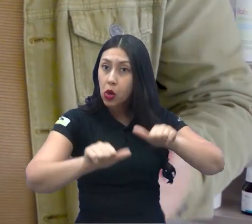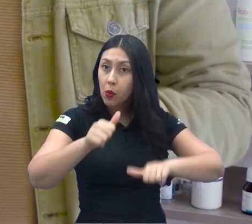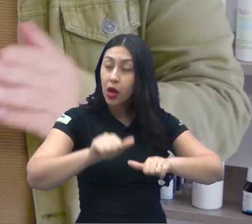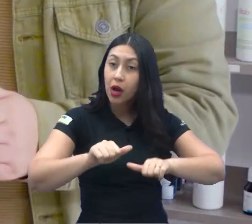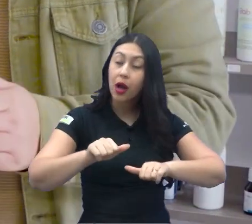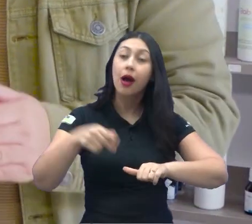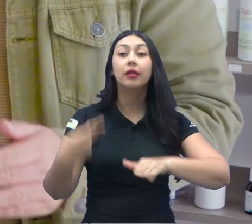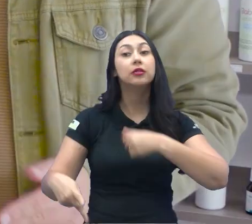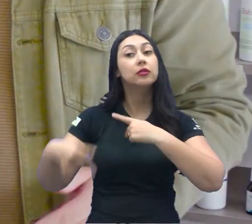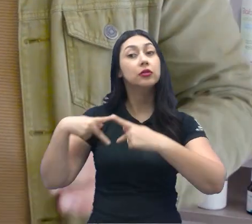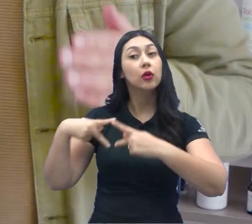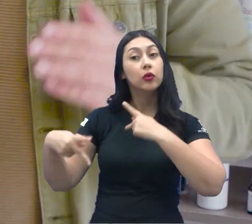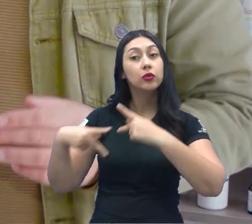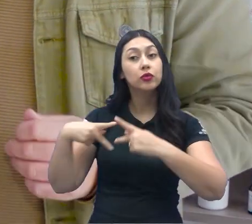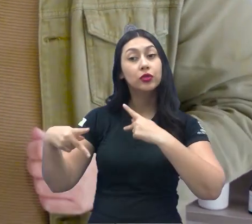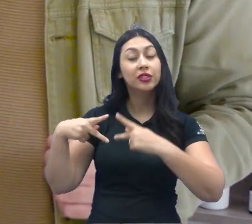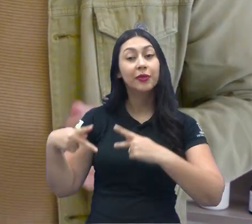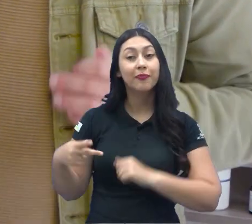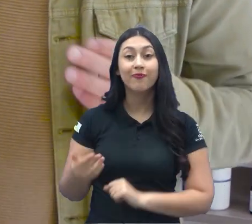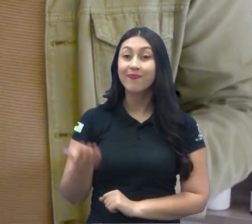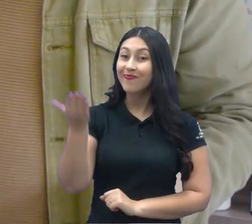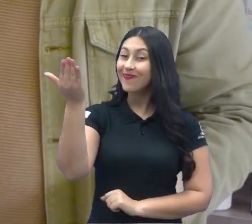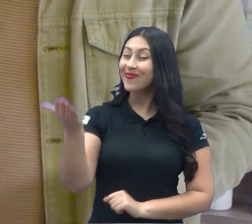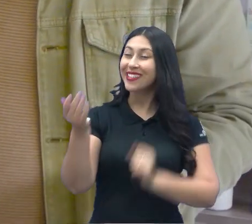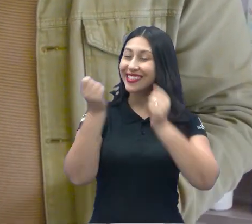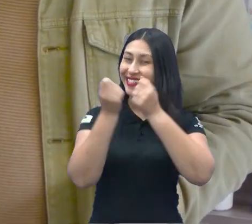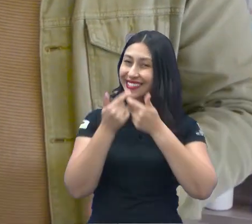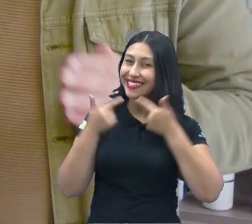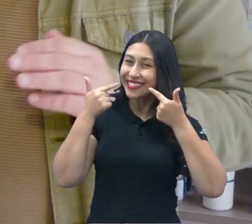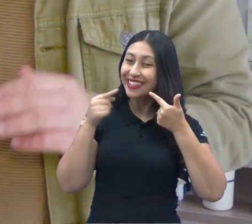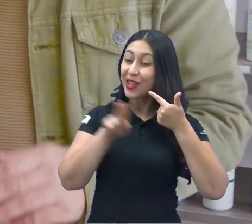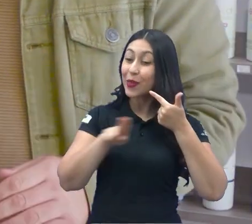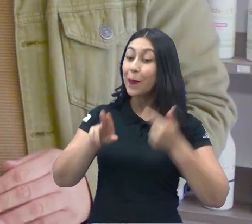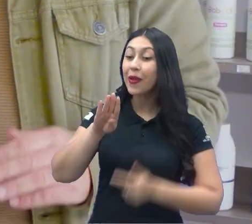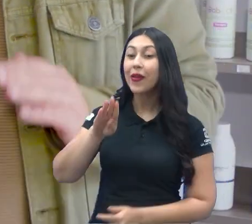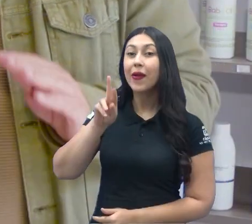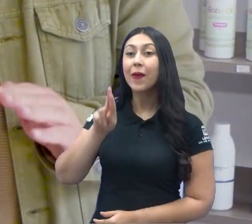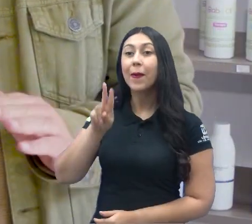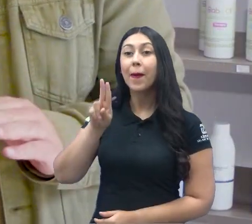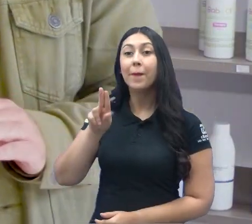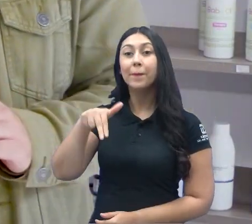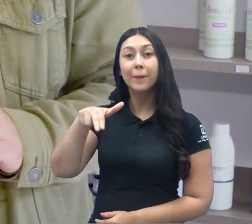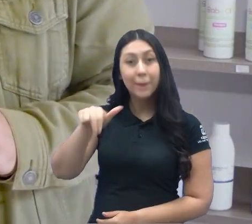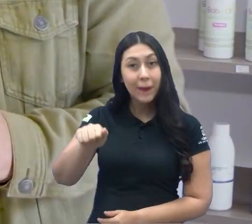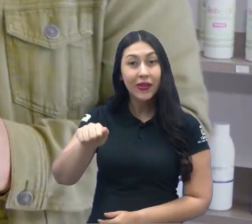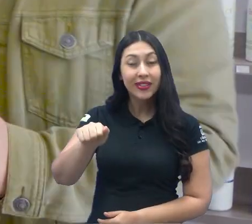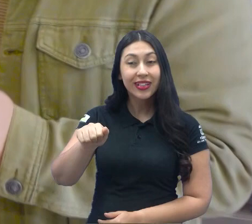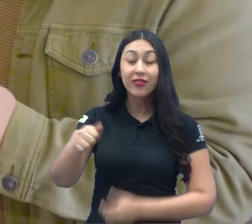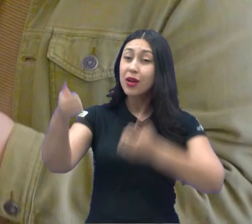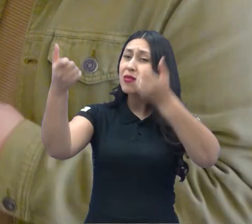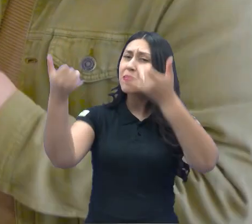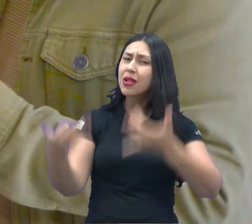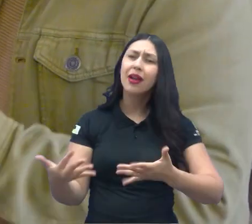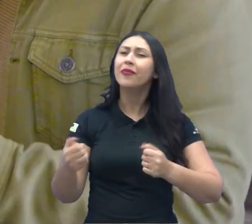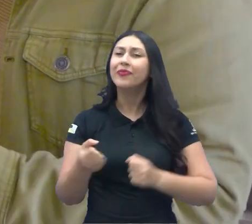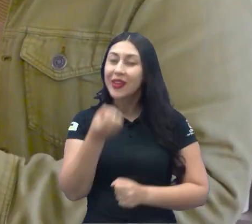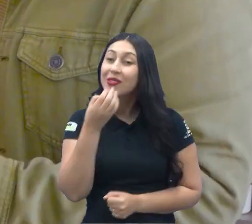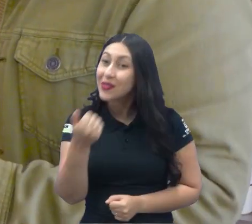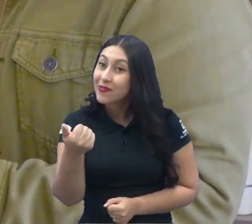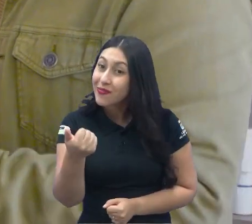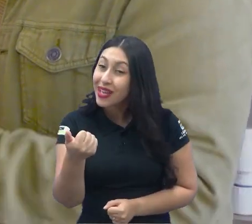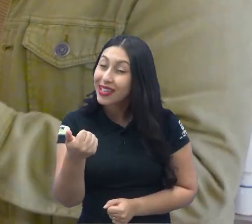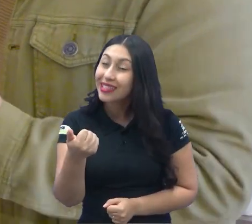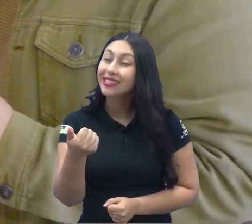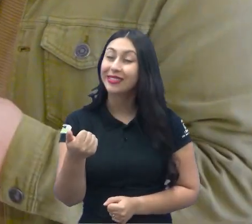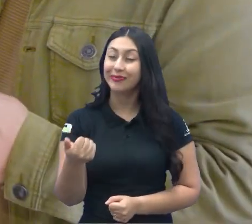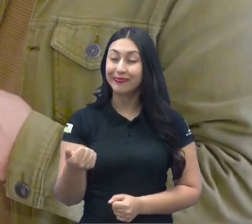Campos. Ao meu lado, a simpática Bruna Dionísio, farmacêutica, que vai contar para a gente. Bruna, tudo bem? Bom ter você com a